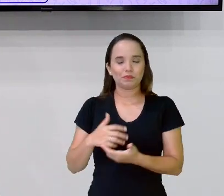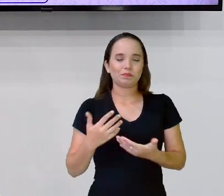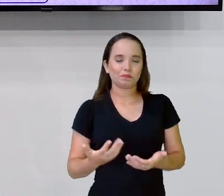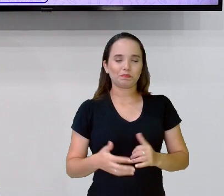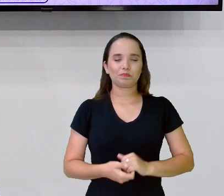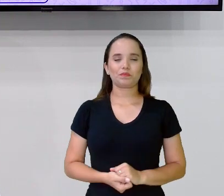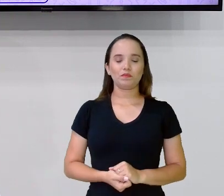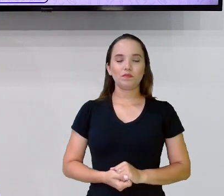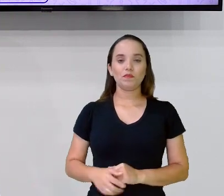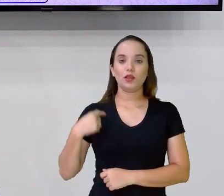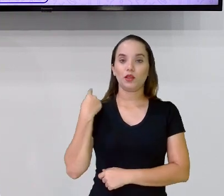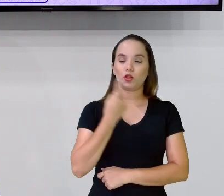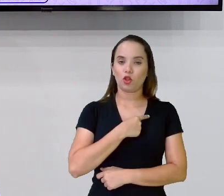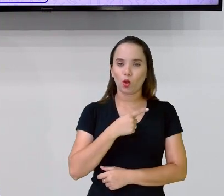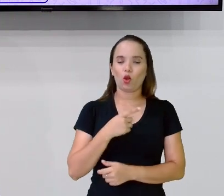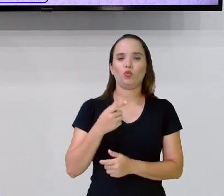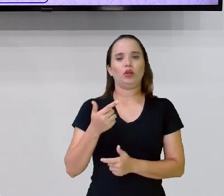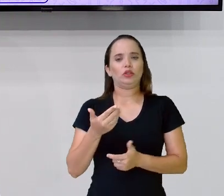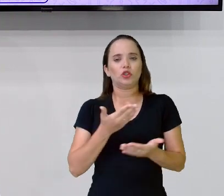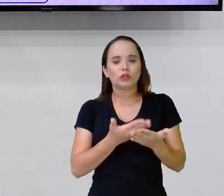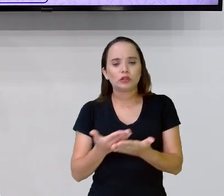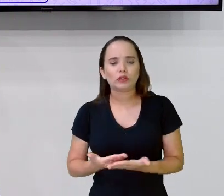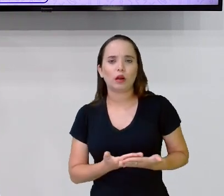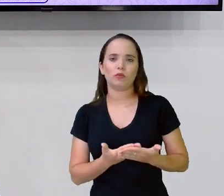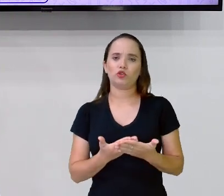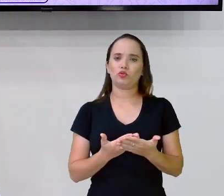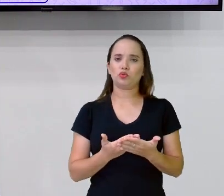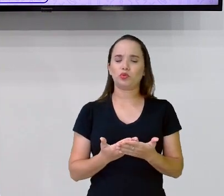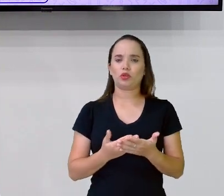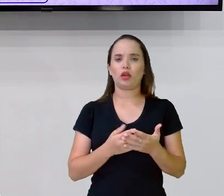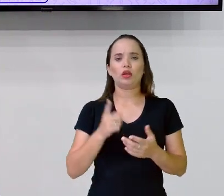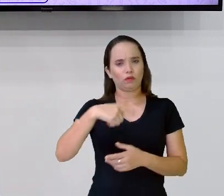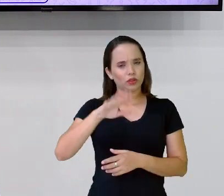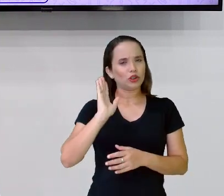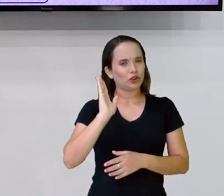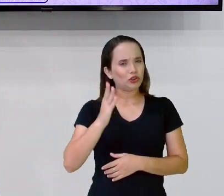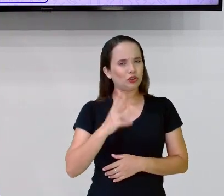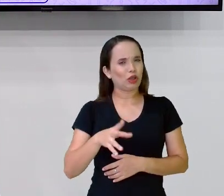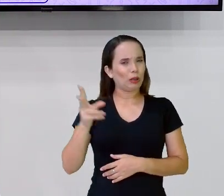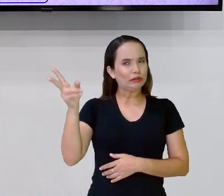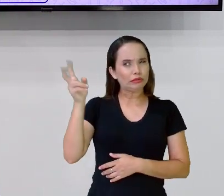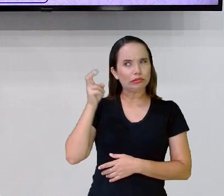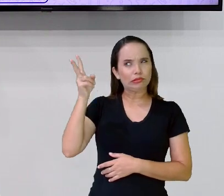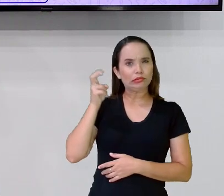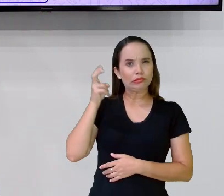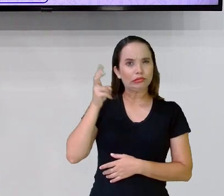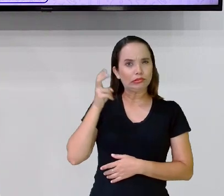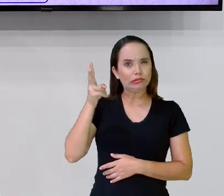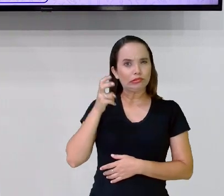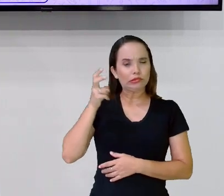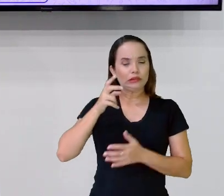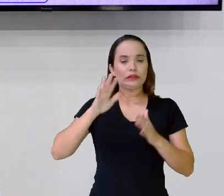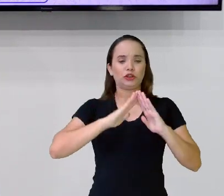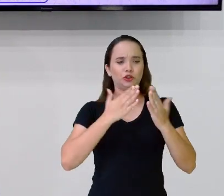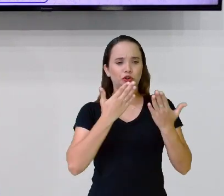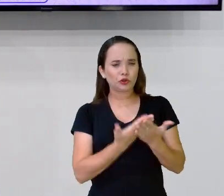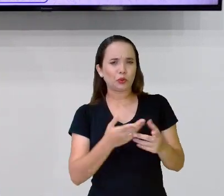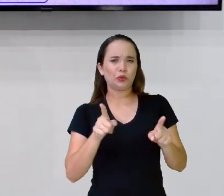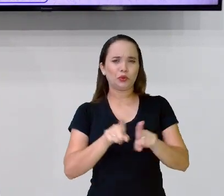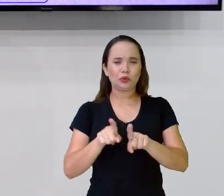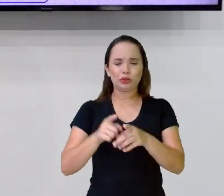da gente trabalhar aqui as questões que vocês já escutam muito, né, aí na sua escola, nas aulas e